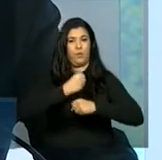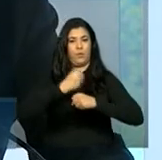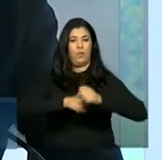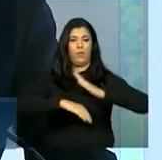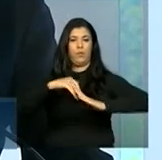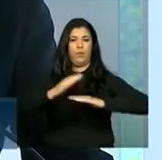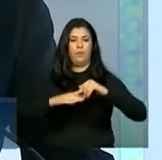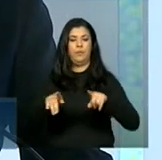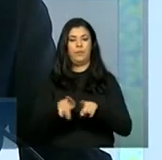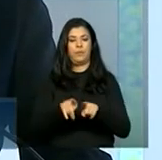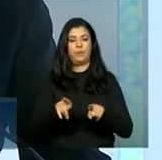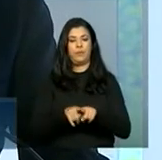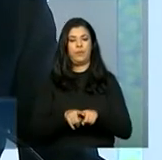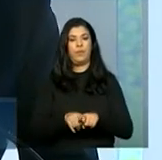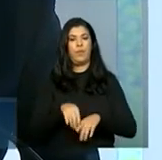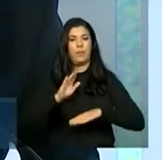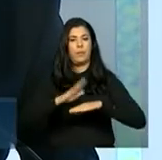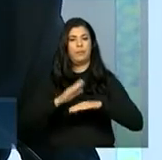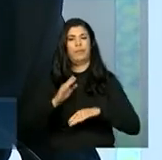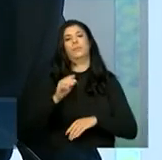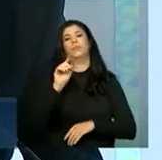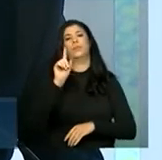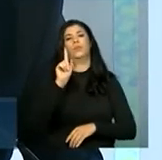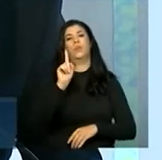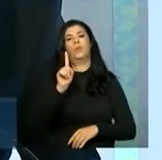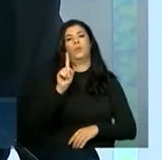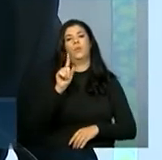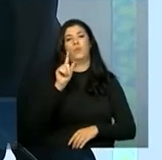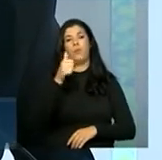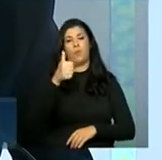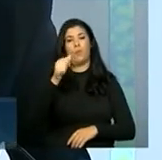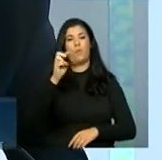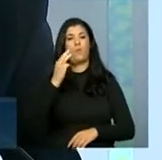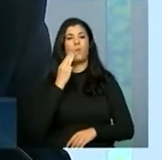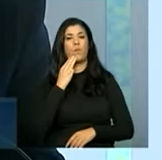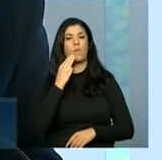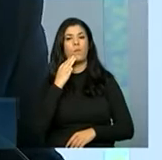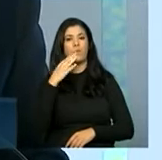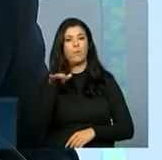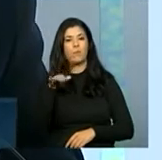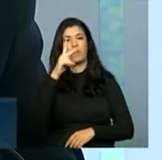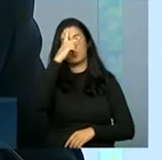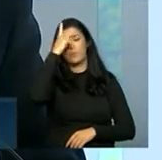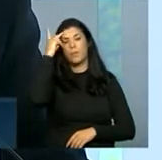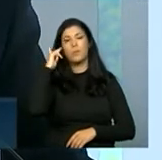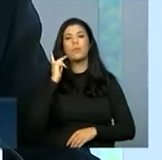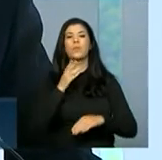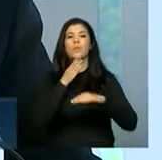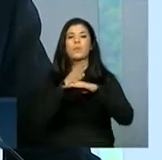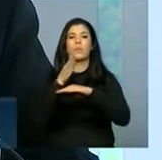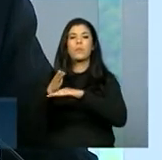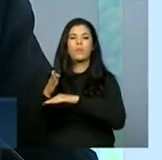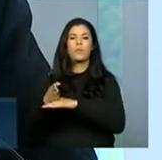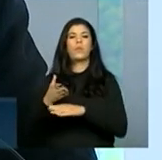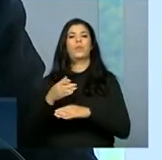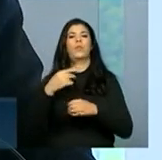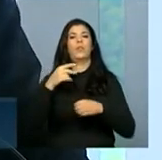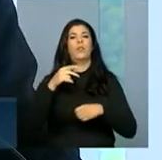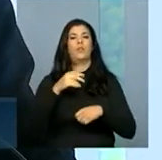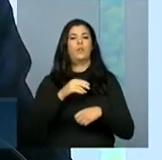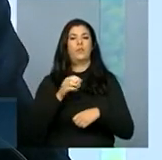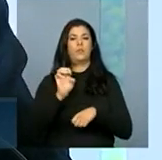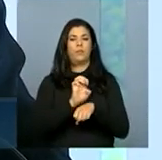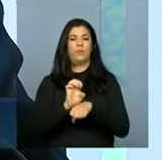ação um milhão e meio de pessoas desta região faz parte da região metropolitana da cidade de São